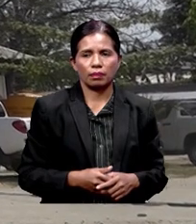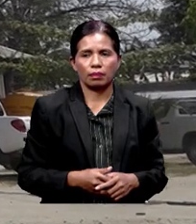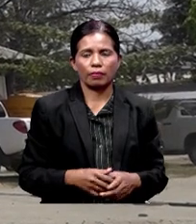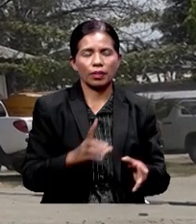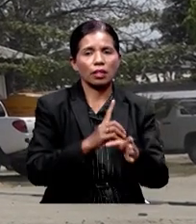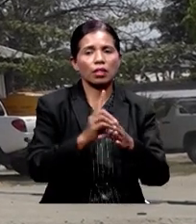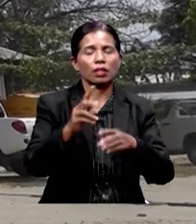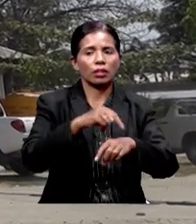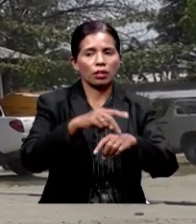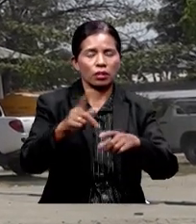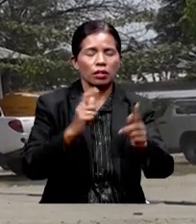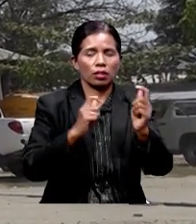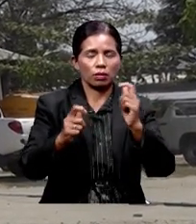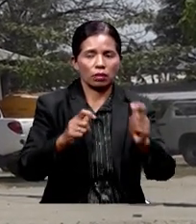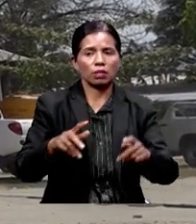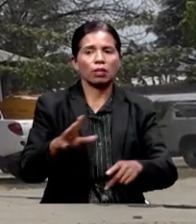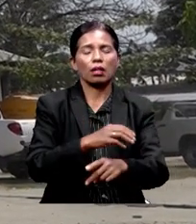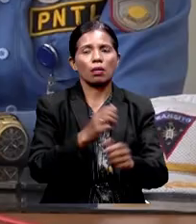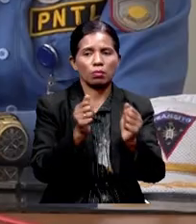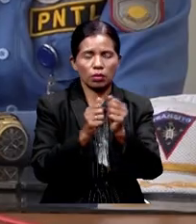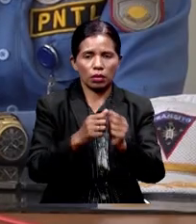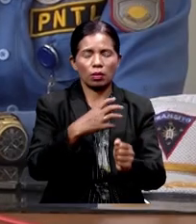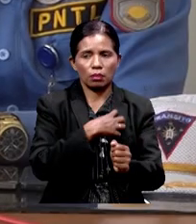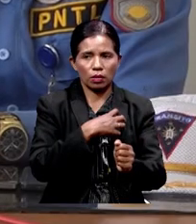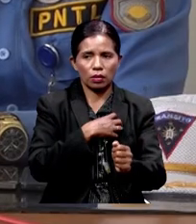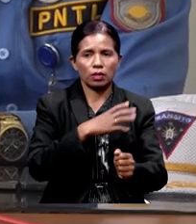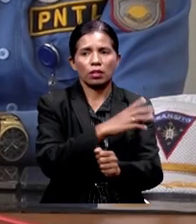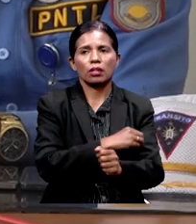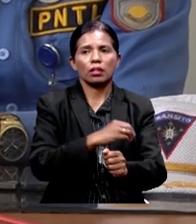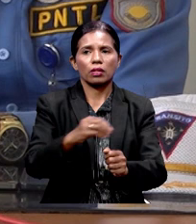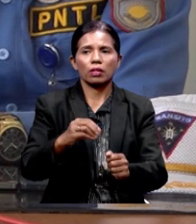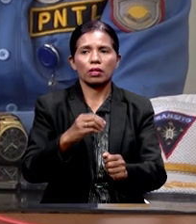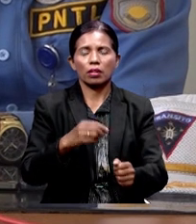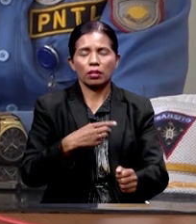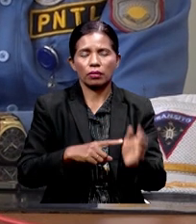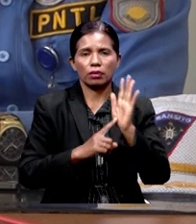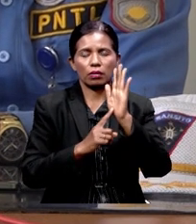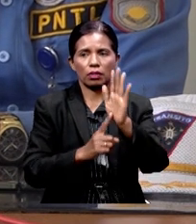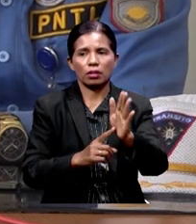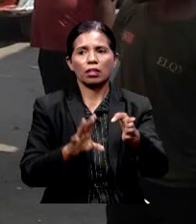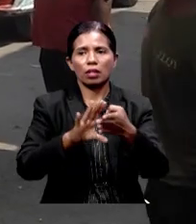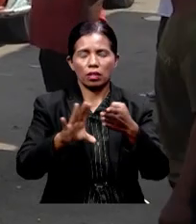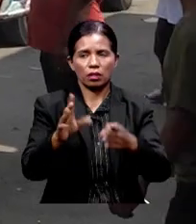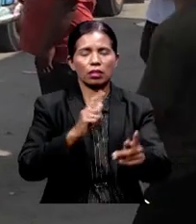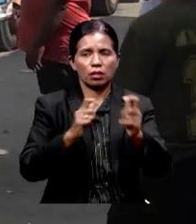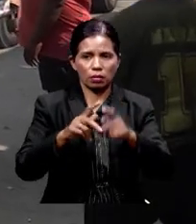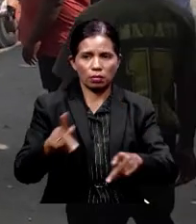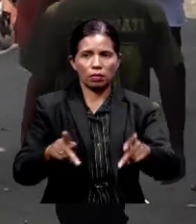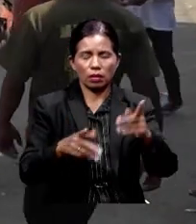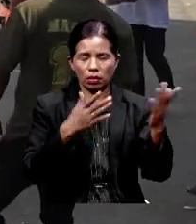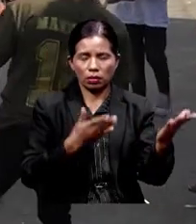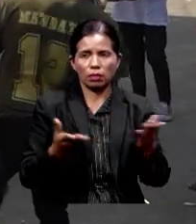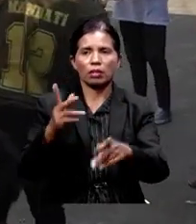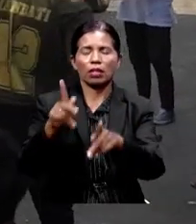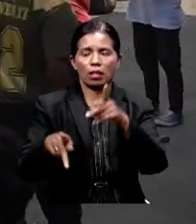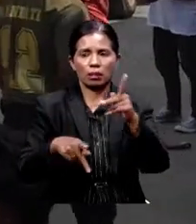Direção Nacional de Transporte Terrestre, junto com a Polícia Unidade de Trânsito e Segurança Rodoviária Nacional, a saída de despacho para motorista de transporte público, a tutela passageiro,